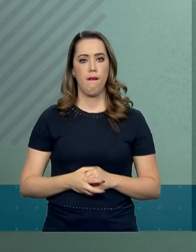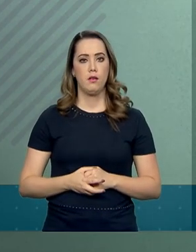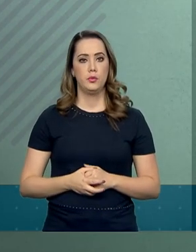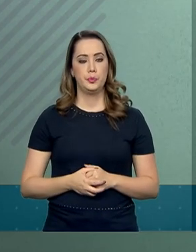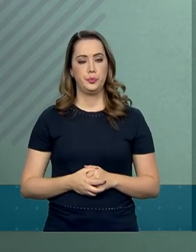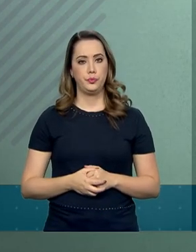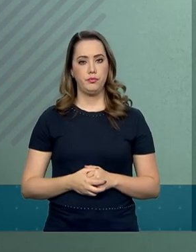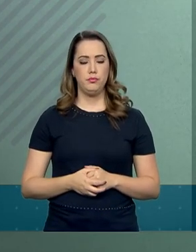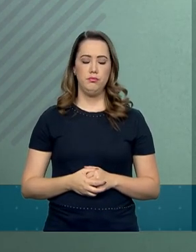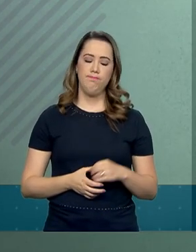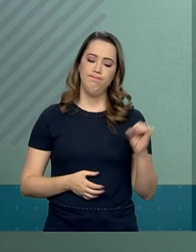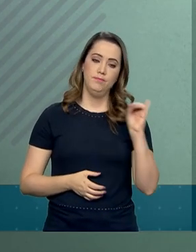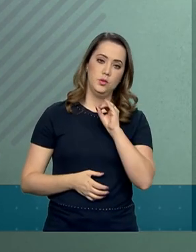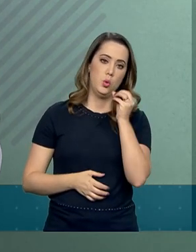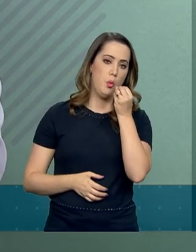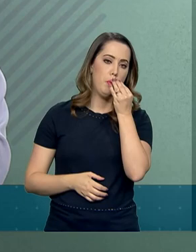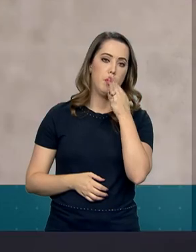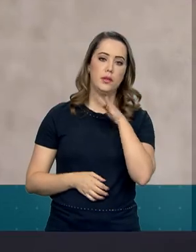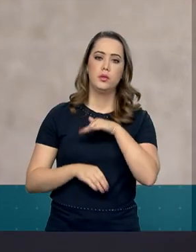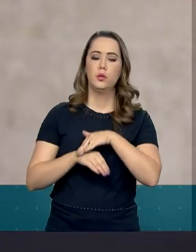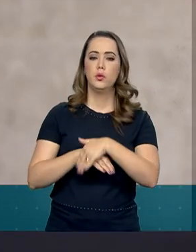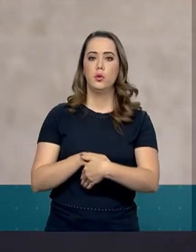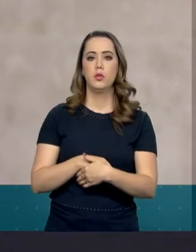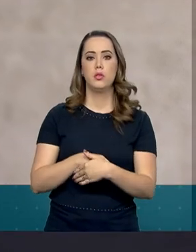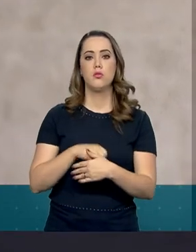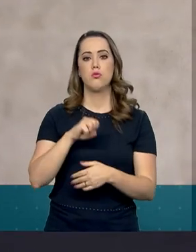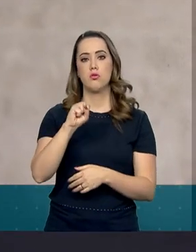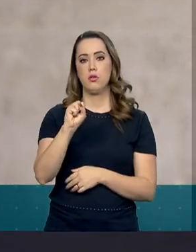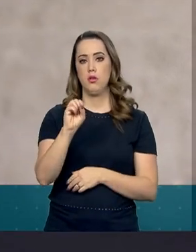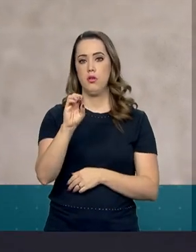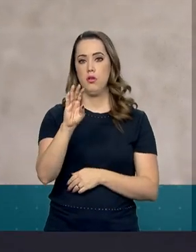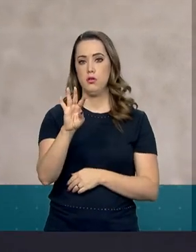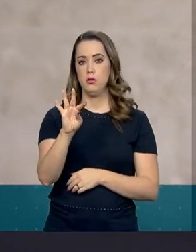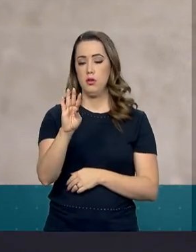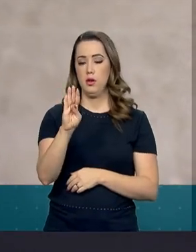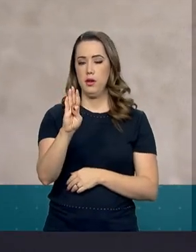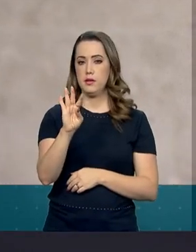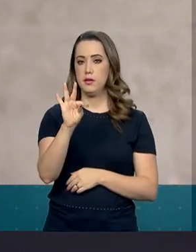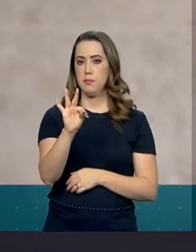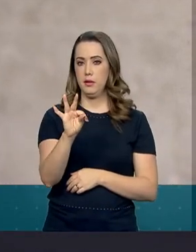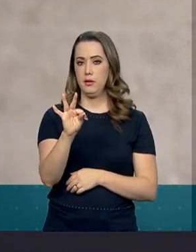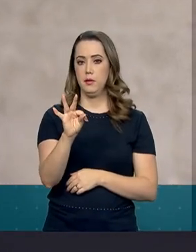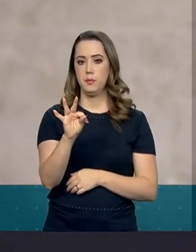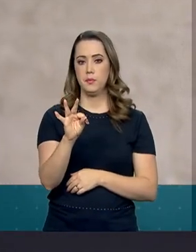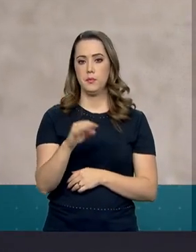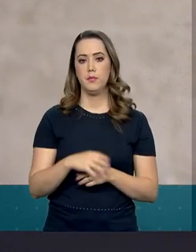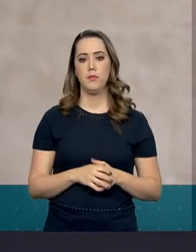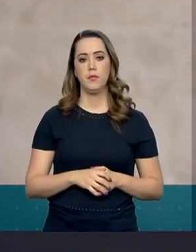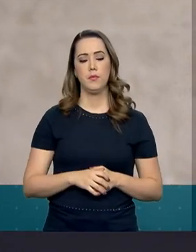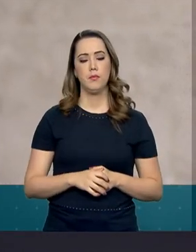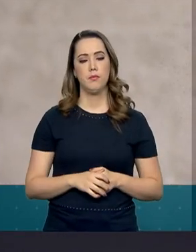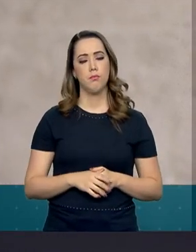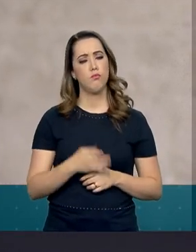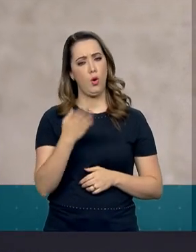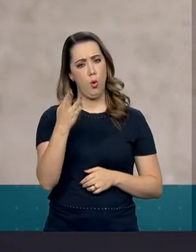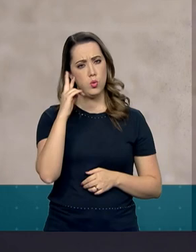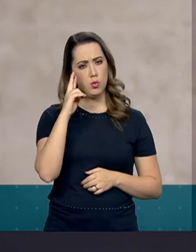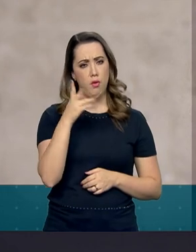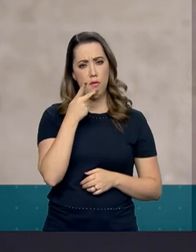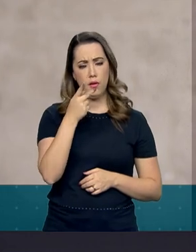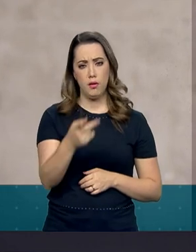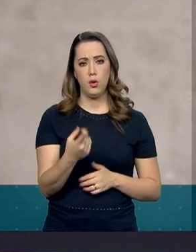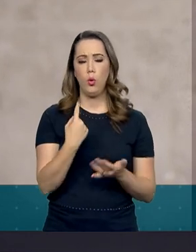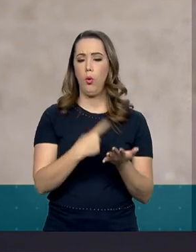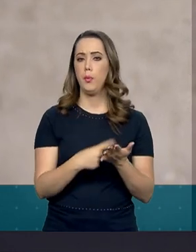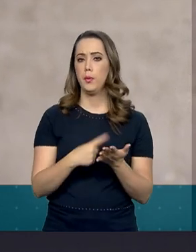quando a porta voz da amoreira do sbt todo rodado do bem bom é o senhor disse comentando a